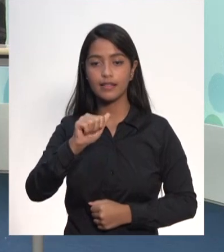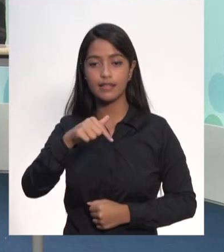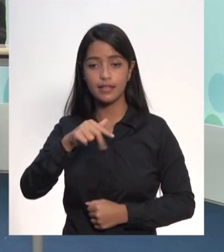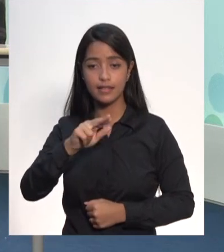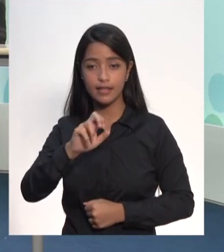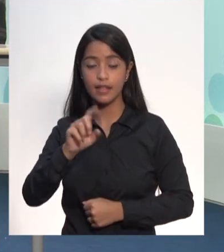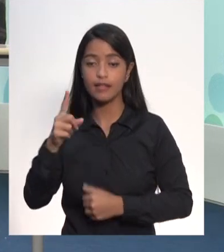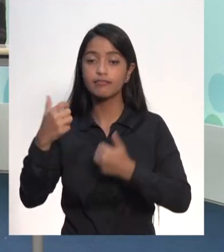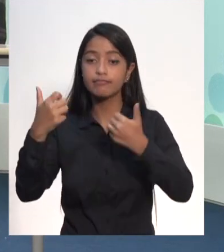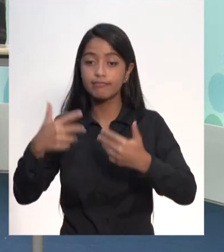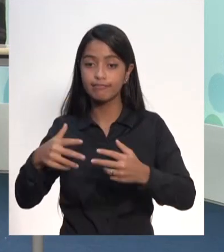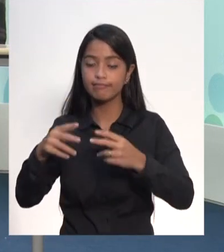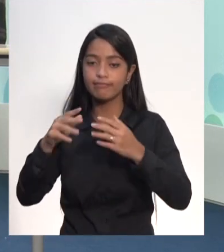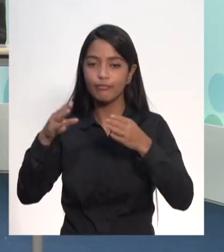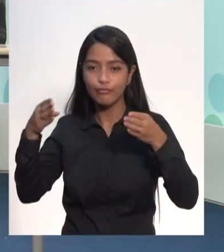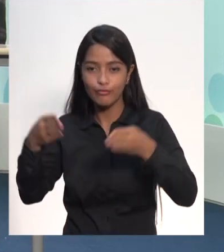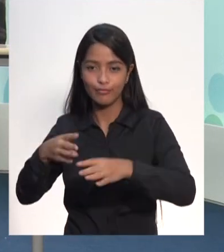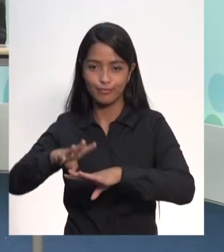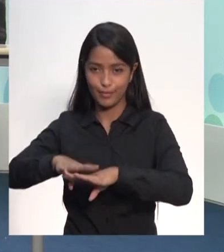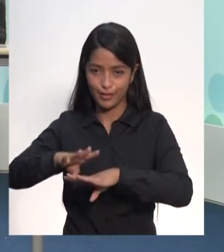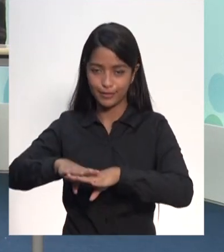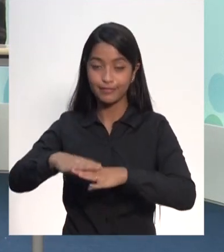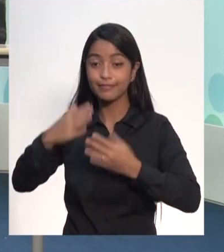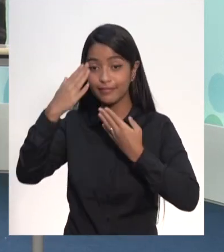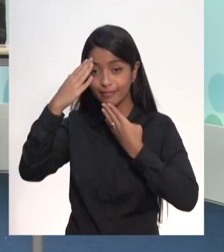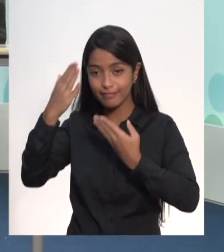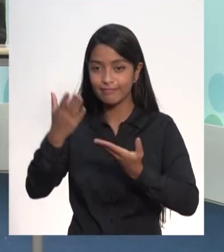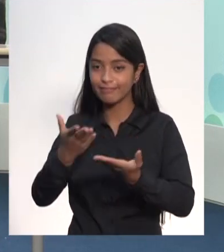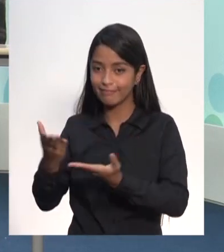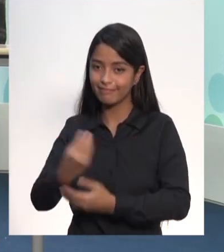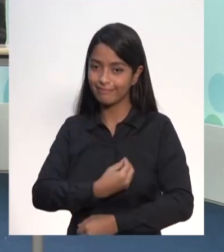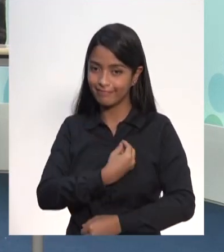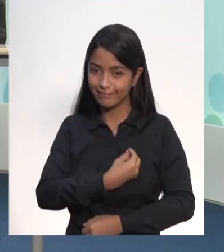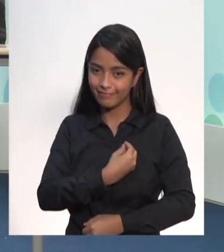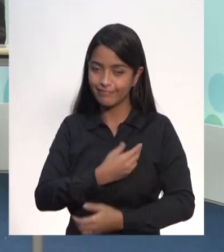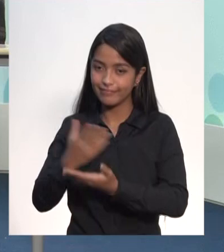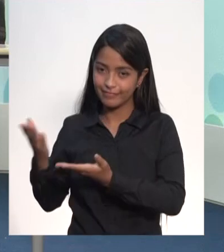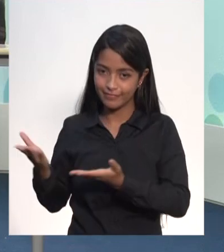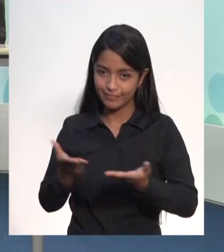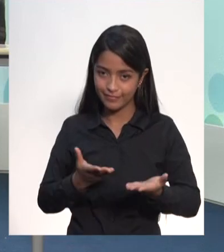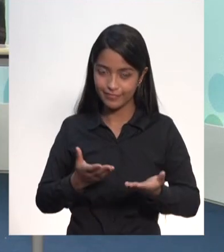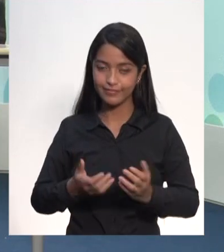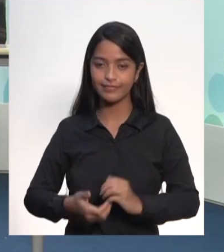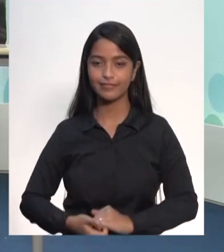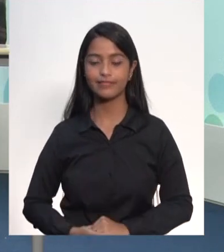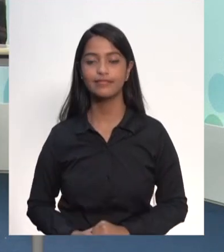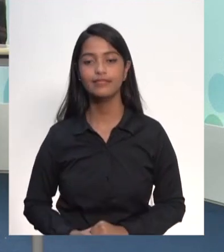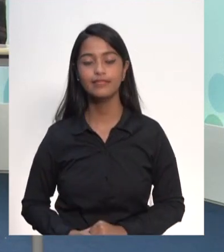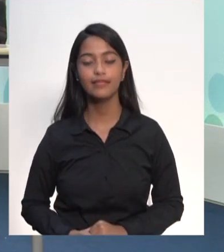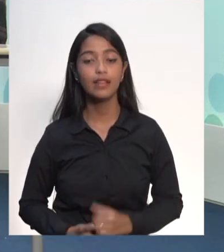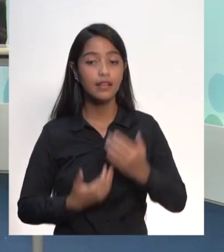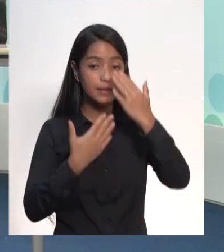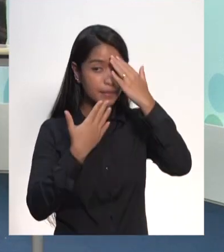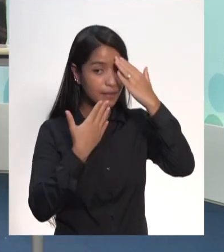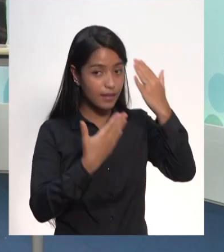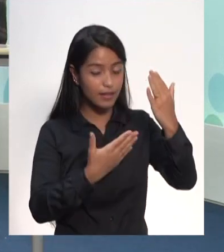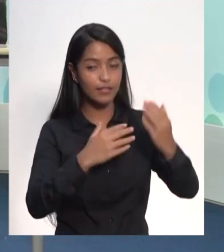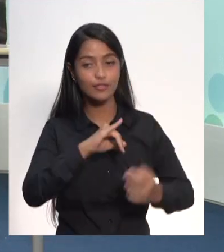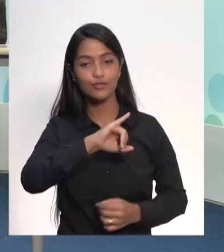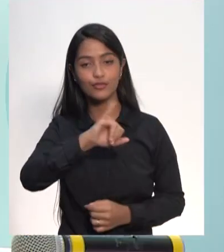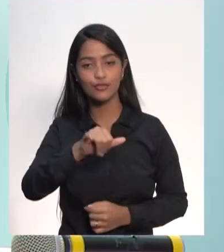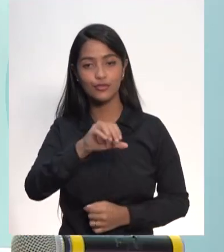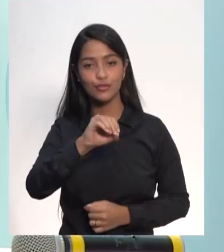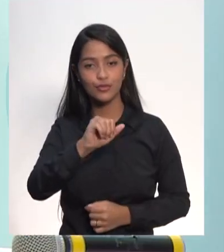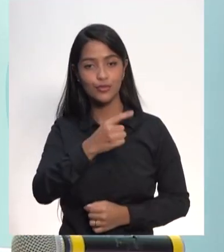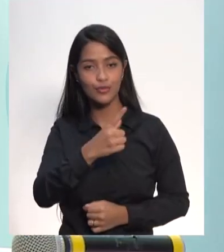de matemática. Muito obrigado pela presença de vocês. Passo a palavra. Obrigada, João. Olá